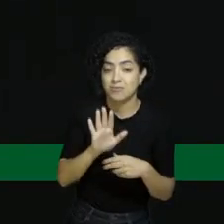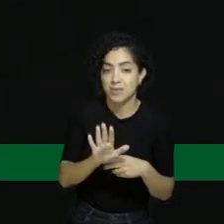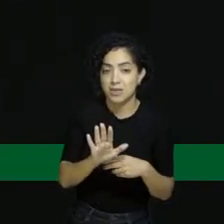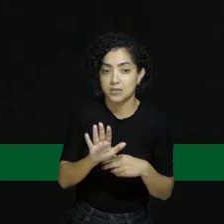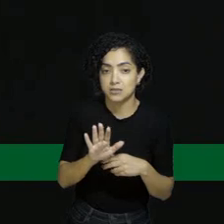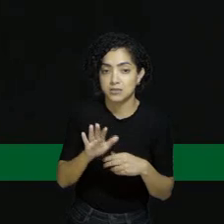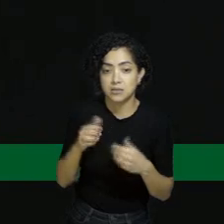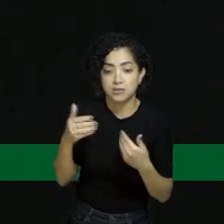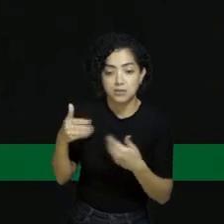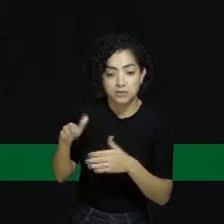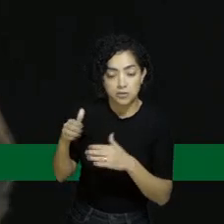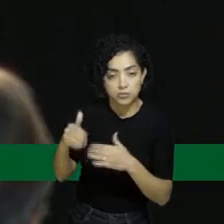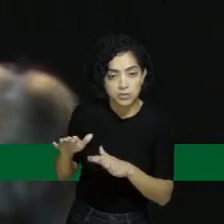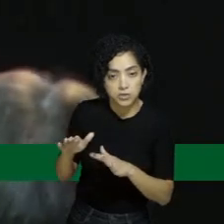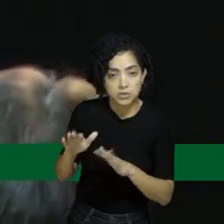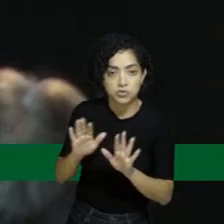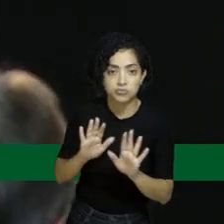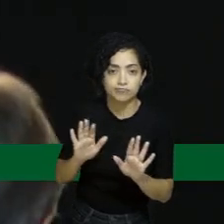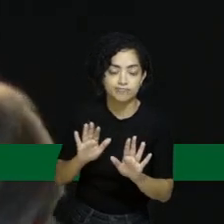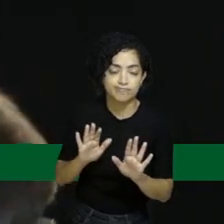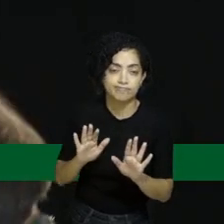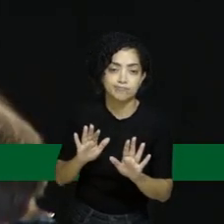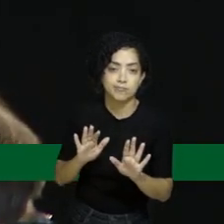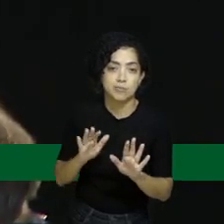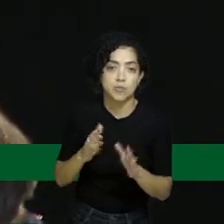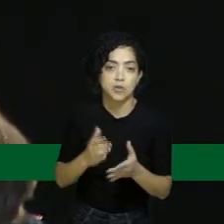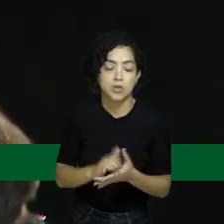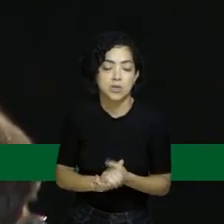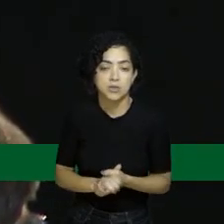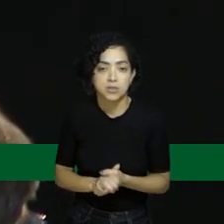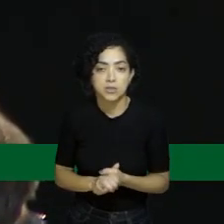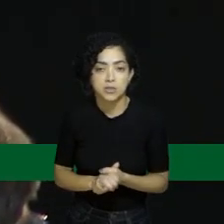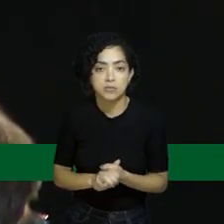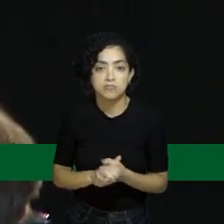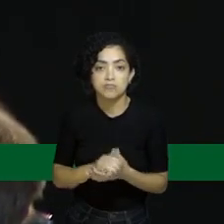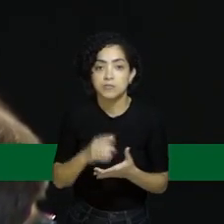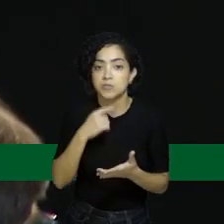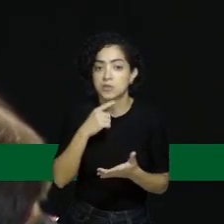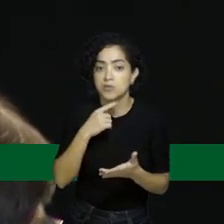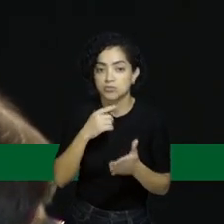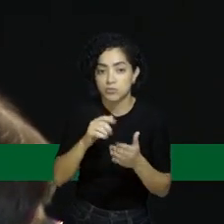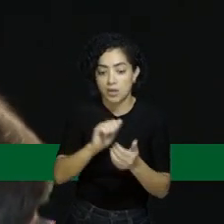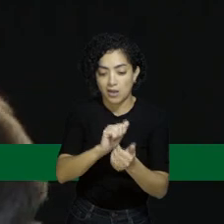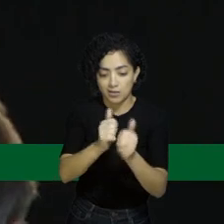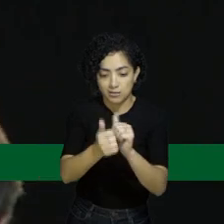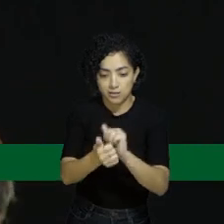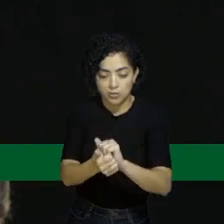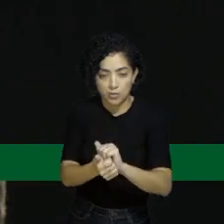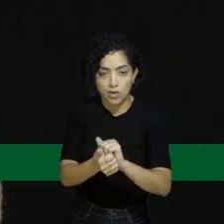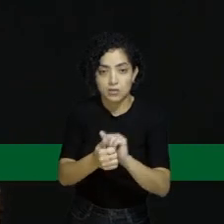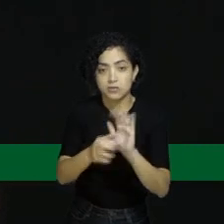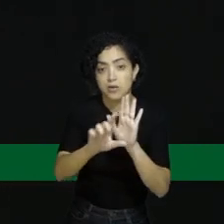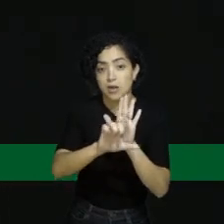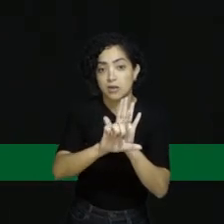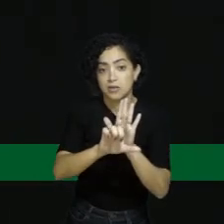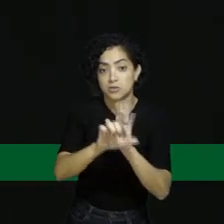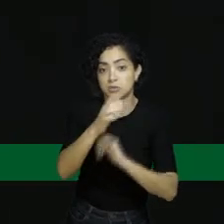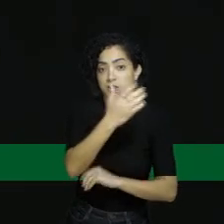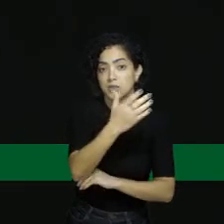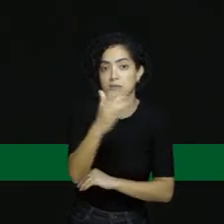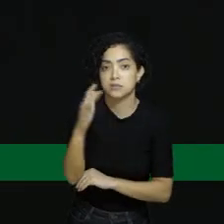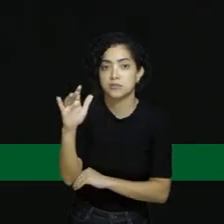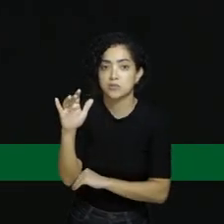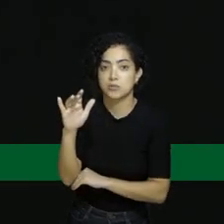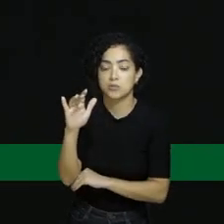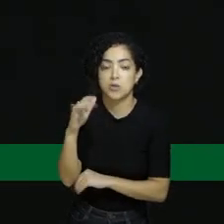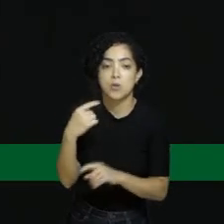o nosso estado numa relação de estados que não está adequado à legislação ambiental por